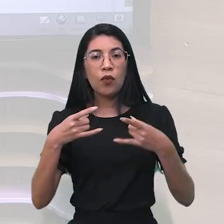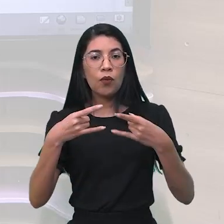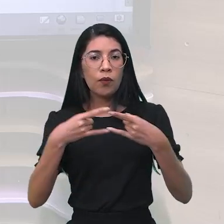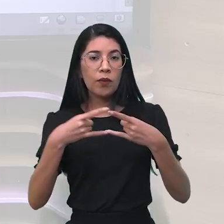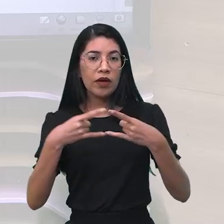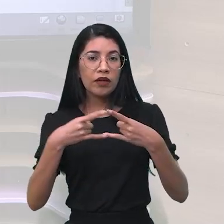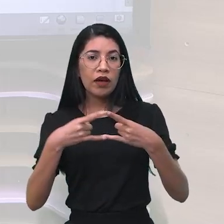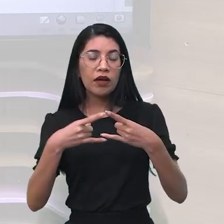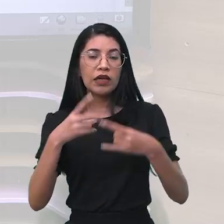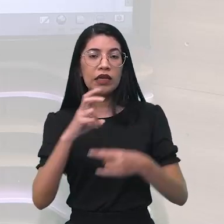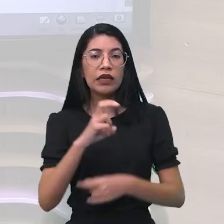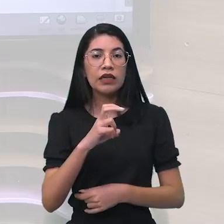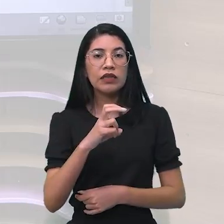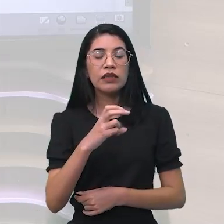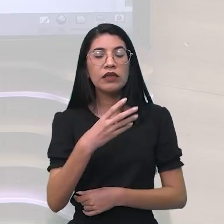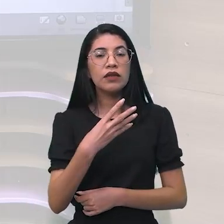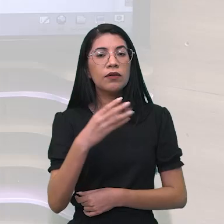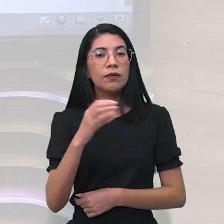deu